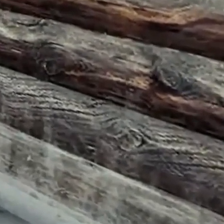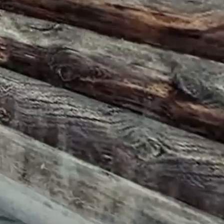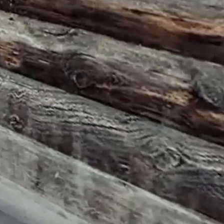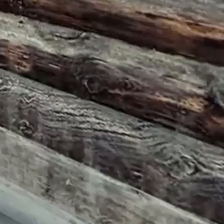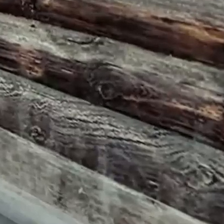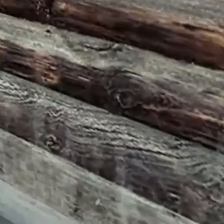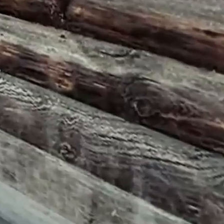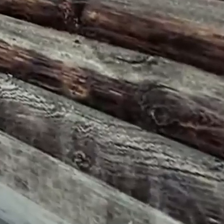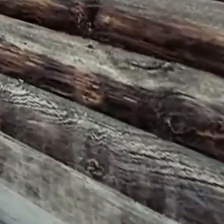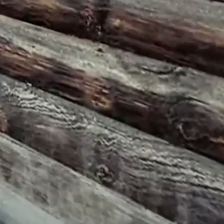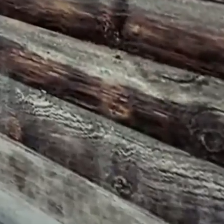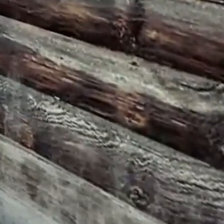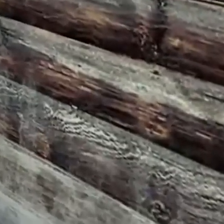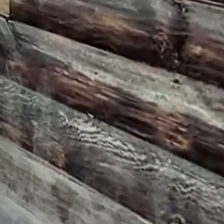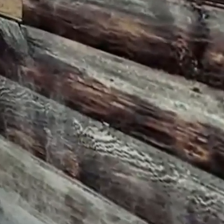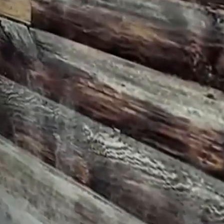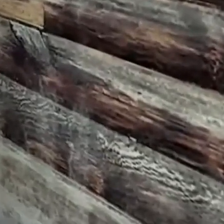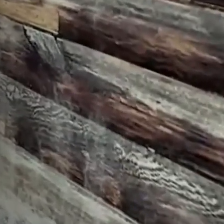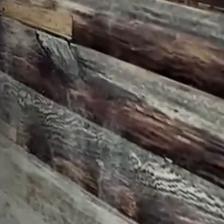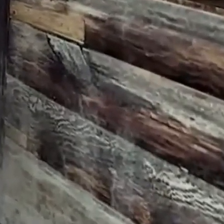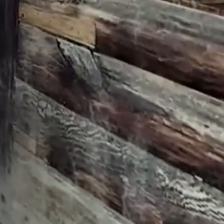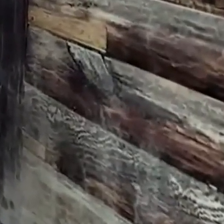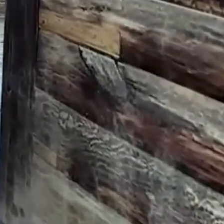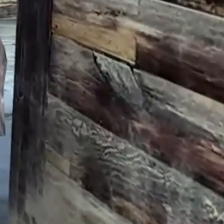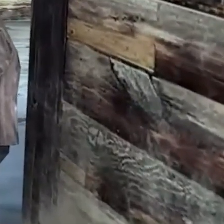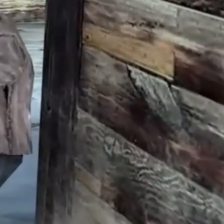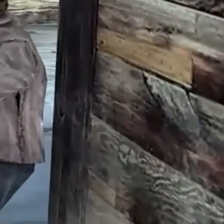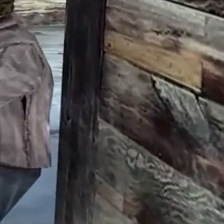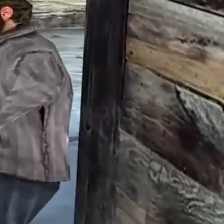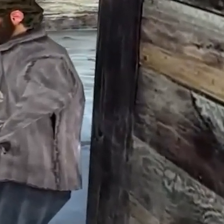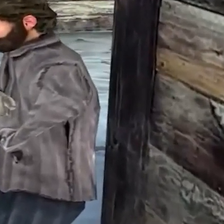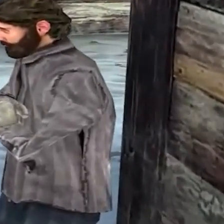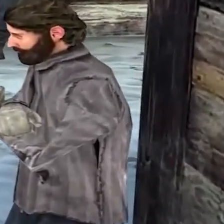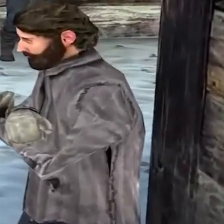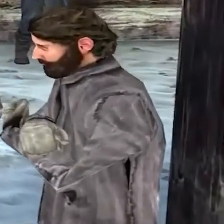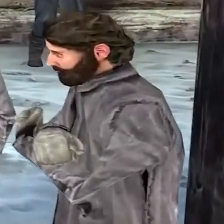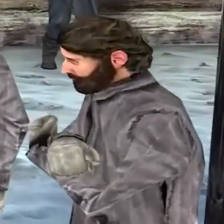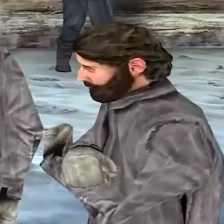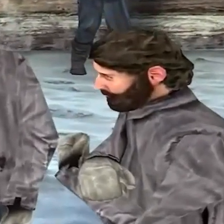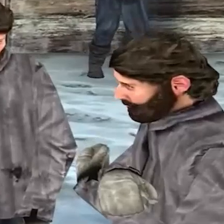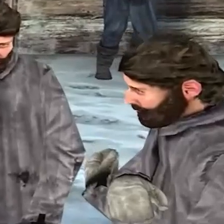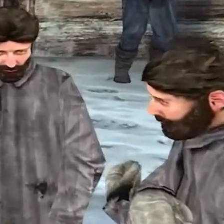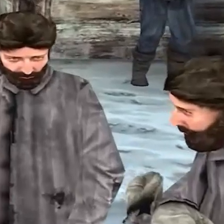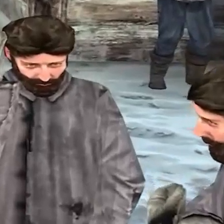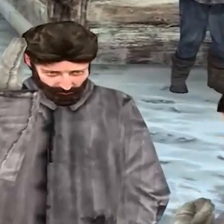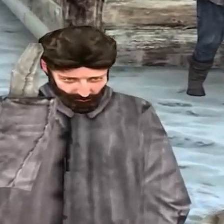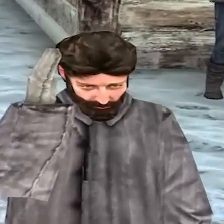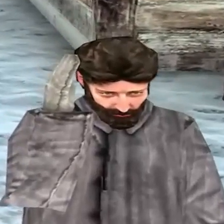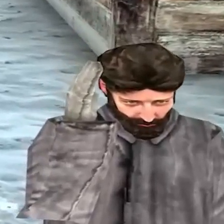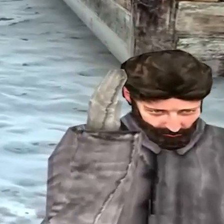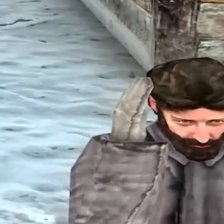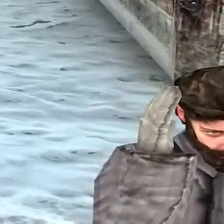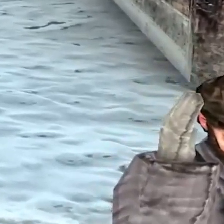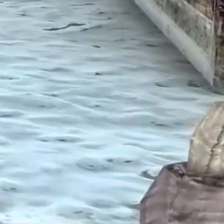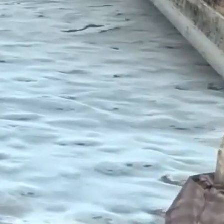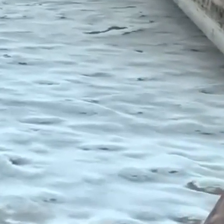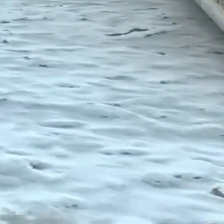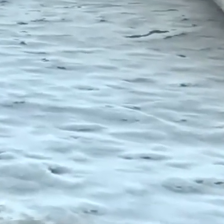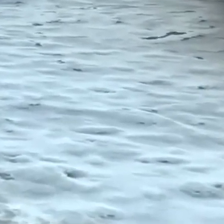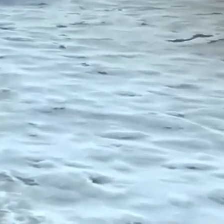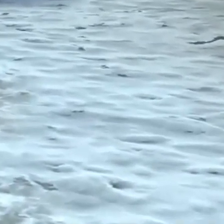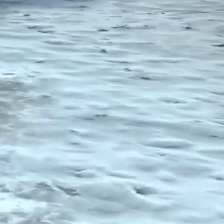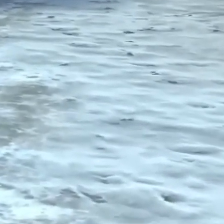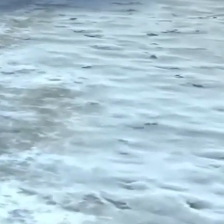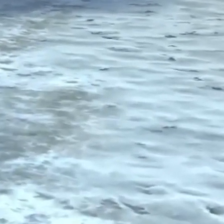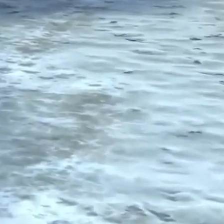matemática Alexander Solzhenitsyn, que após a sua libertação escreveu livros sobre estes campos de trabalho.